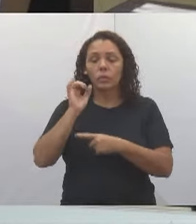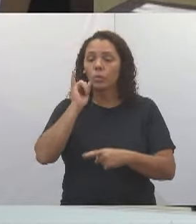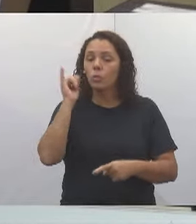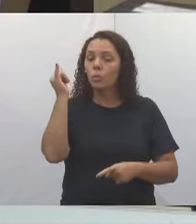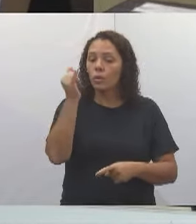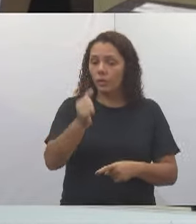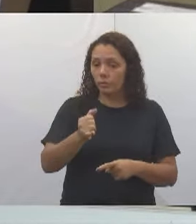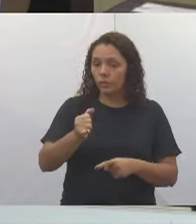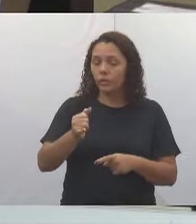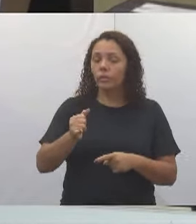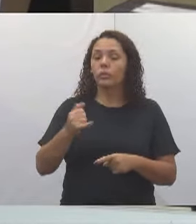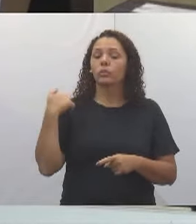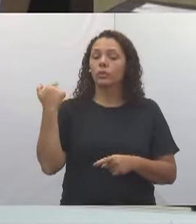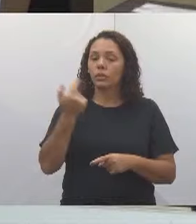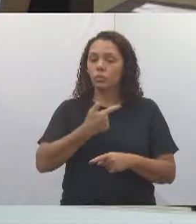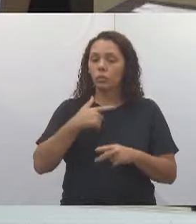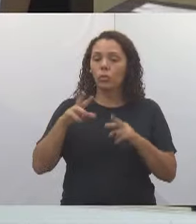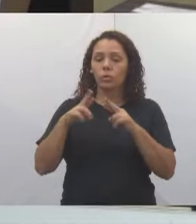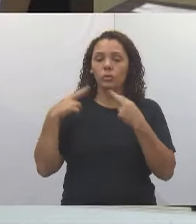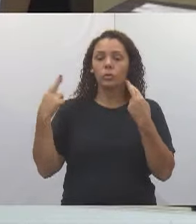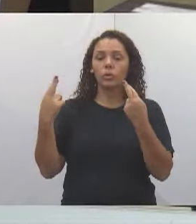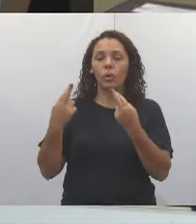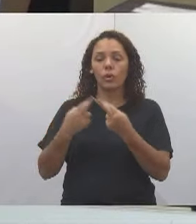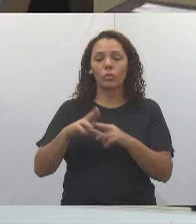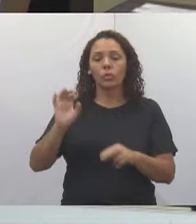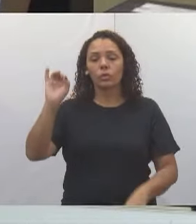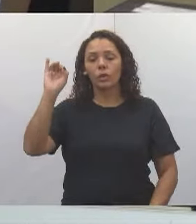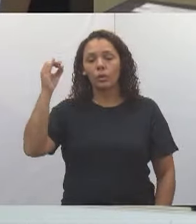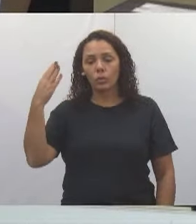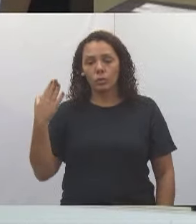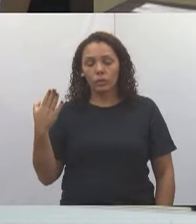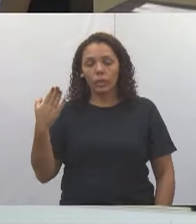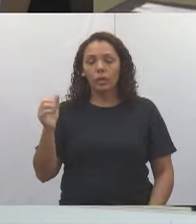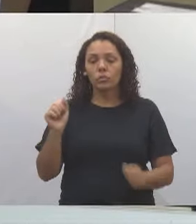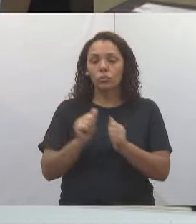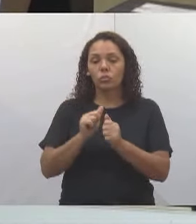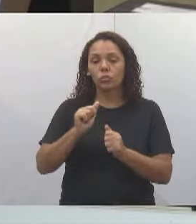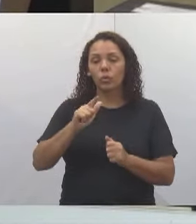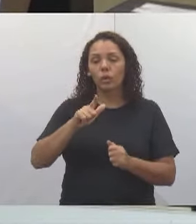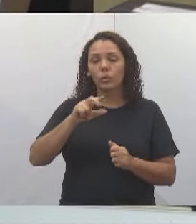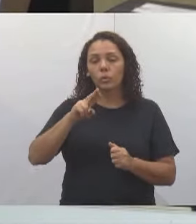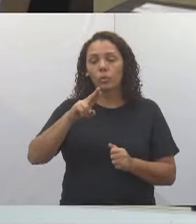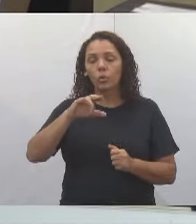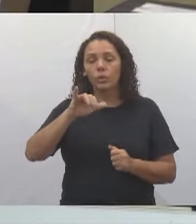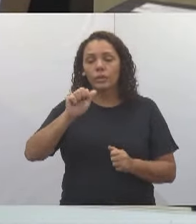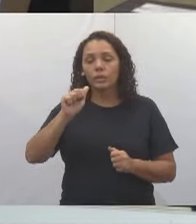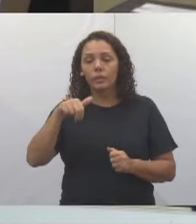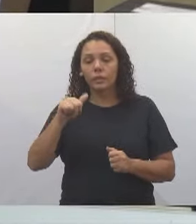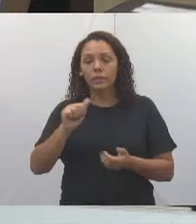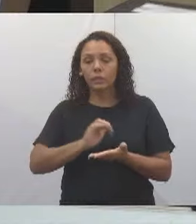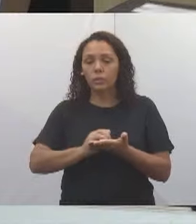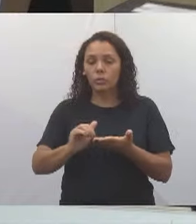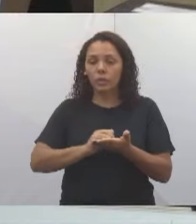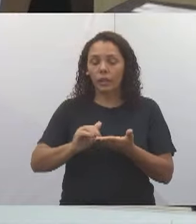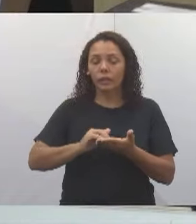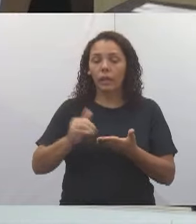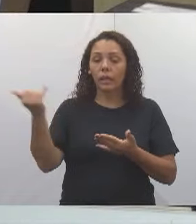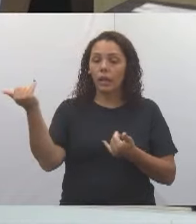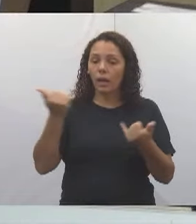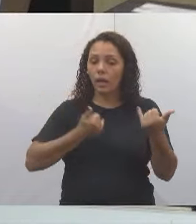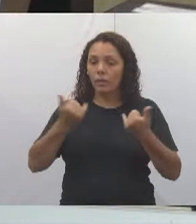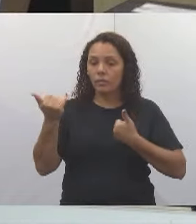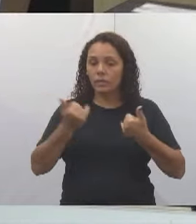que a gente faz, que a Luciana faz com a GVE, e que a gente faz entre os secretários, eles avisam para a gente